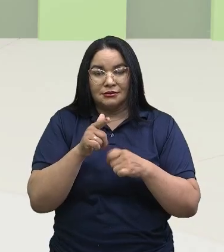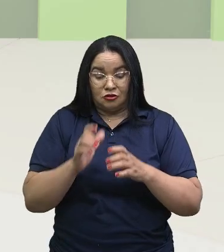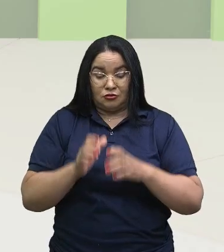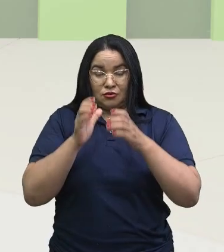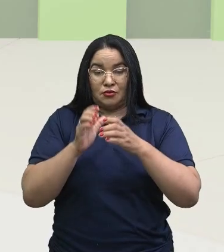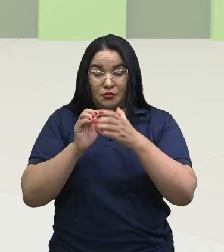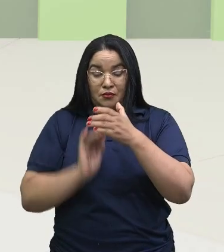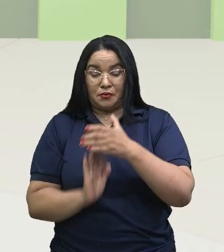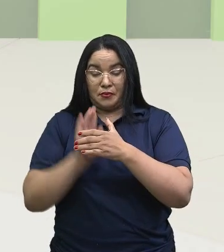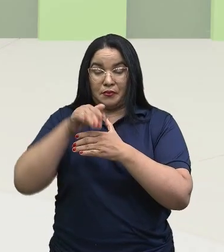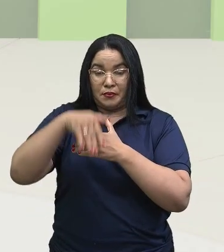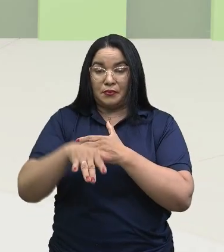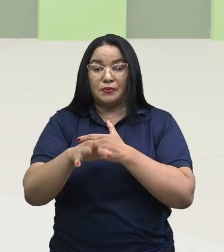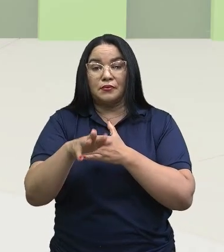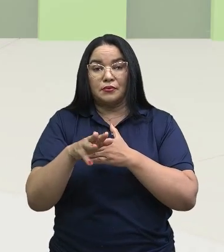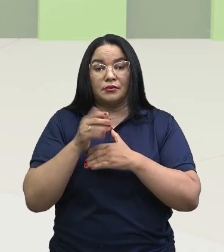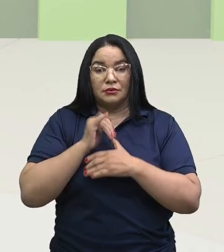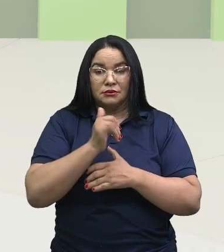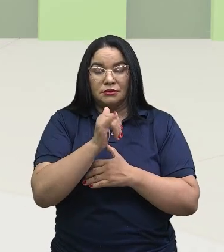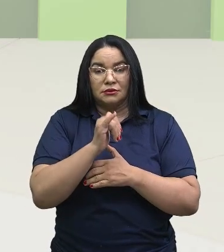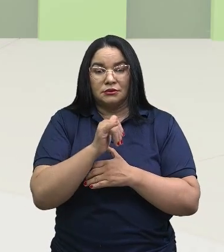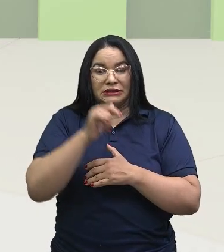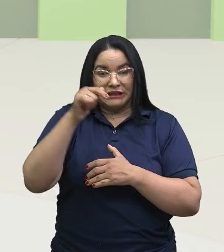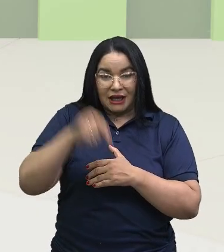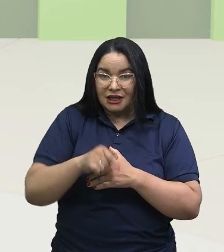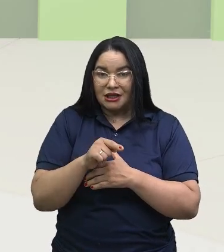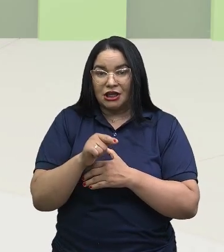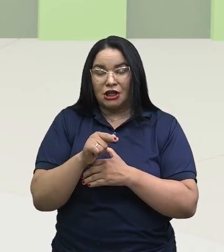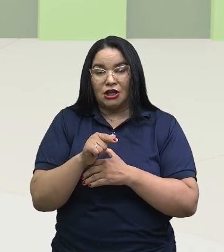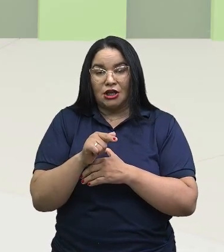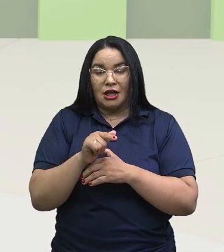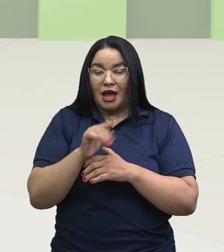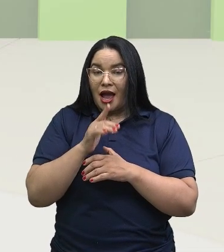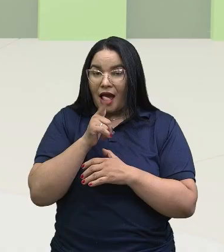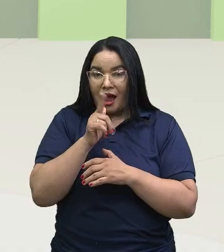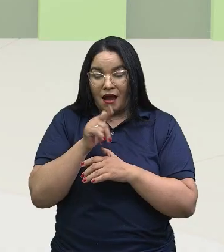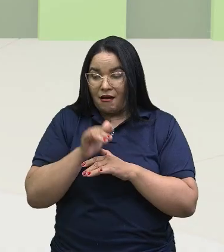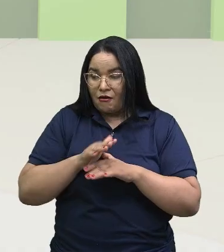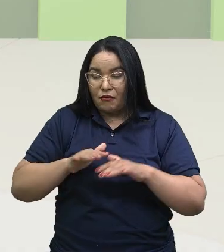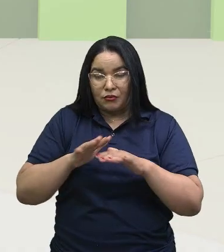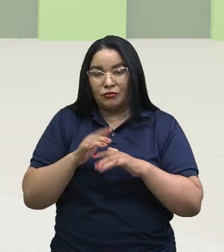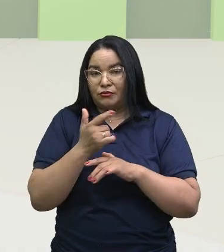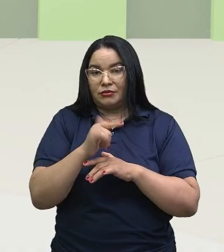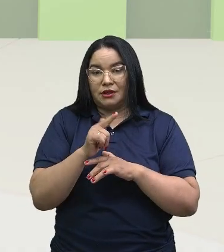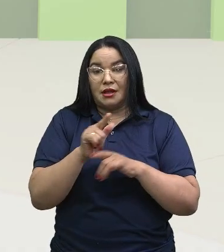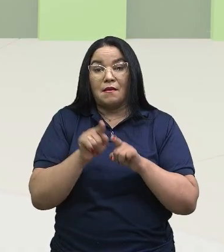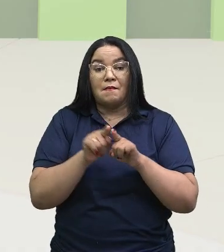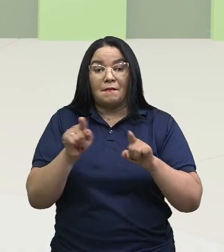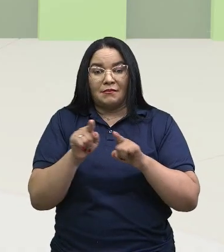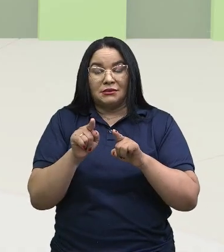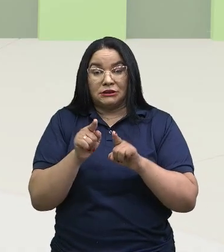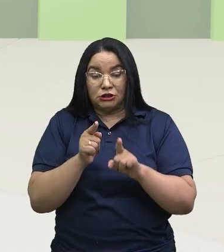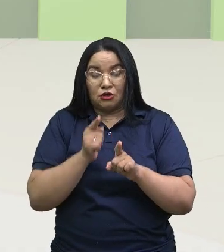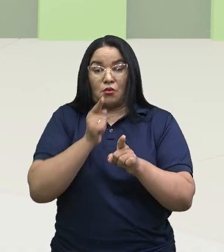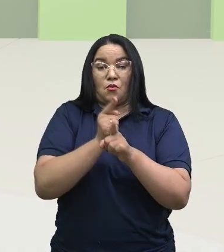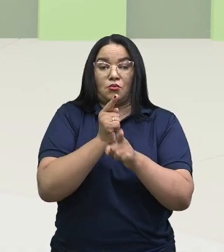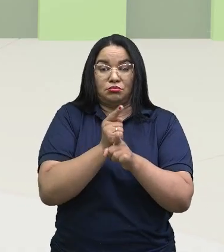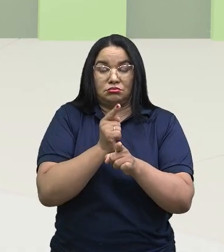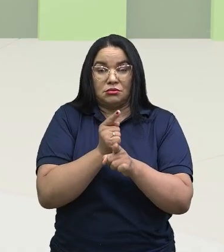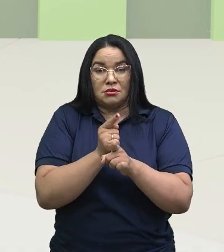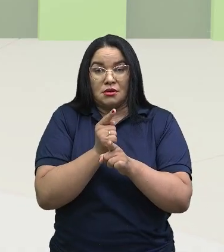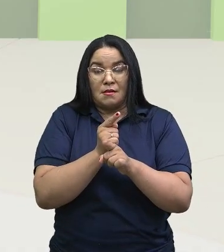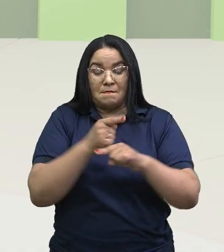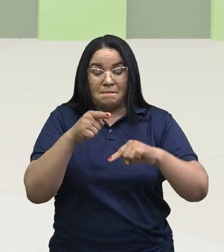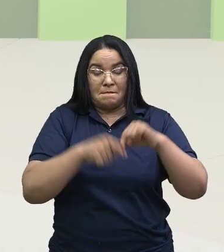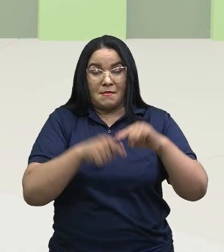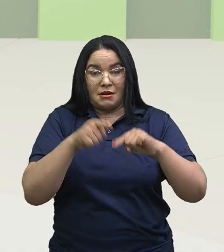precisam de uma fonte de água. Aqui a gente não teve uma fonte de água. O que aconteceu é que eles encontraram esse aparelho e